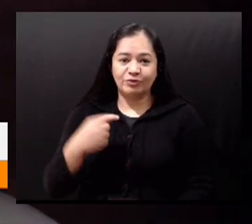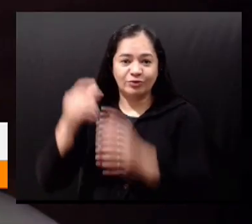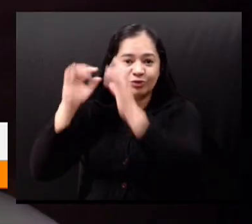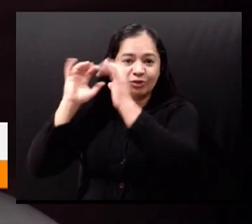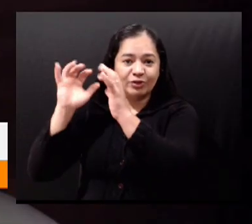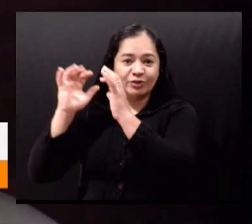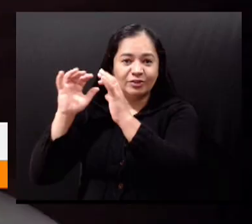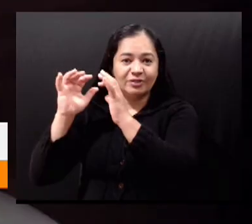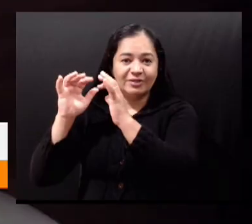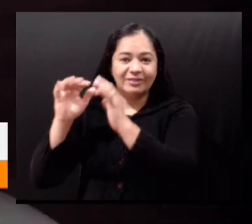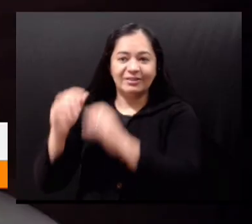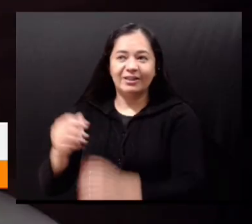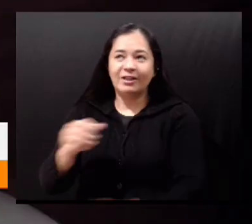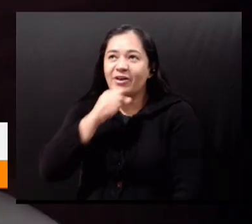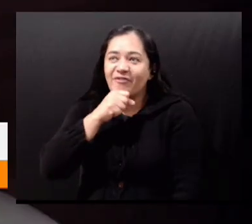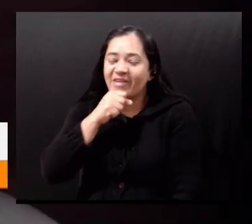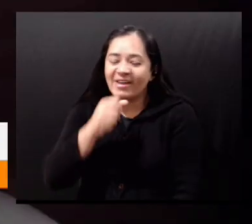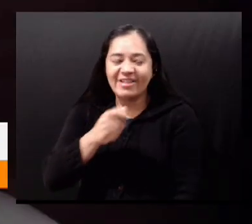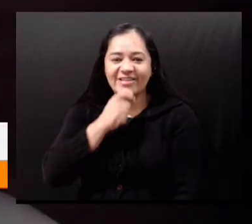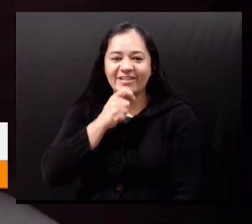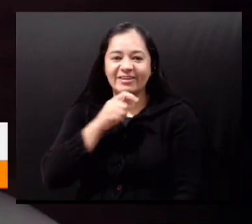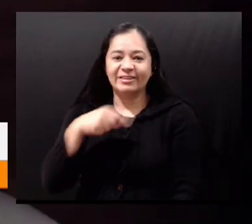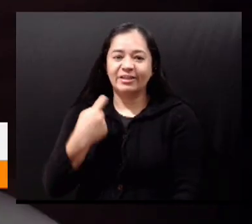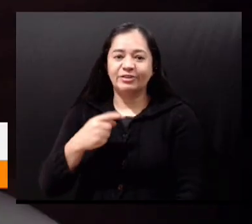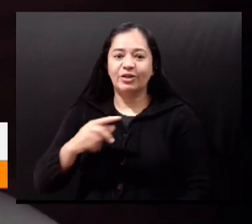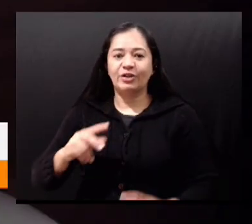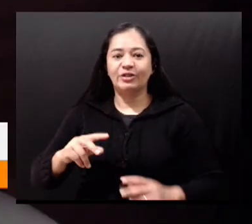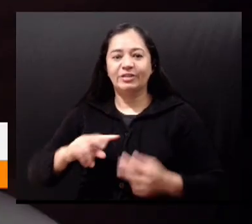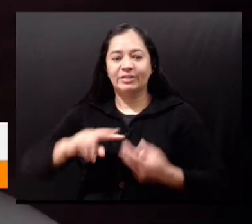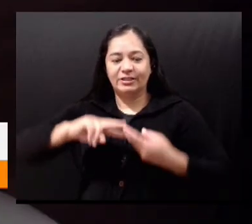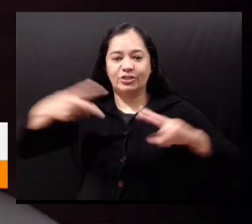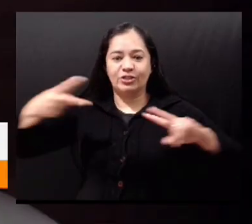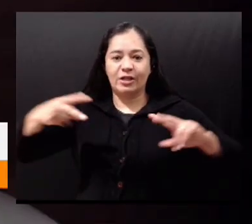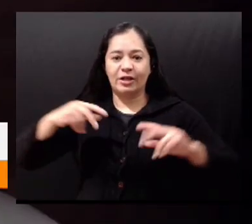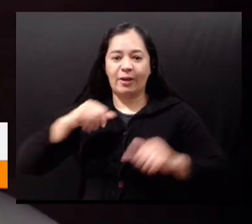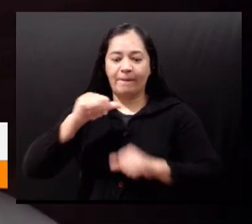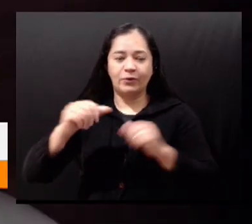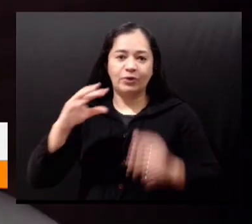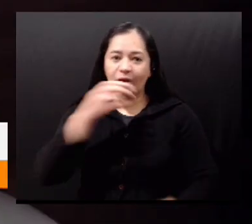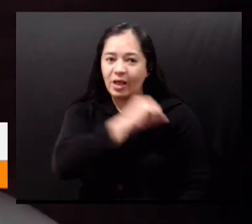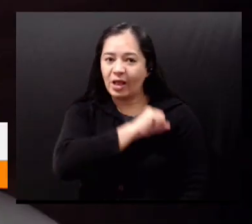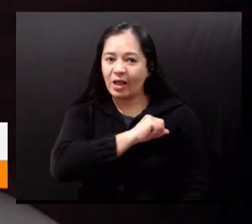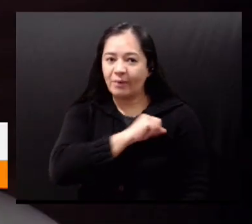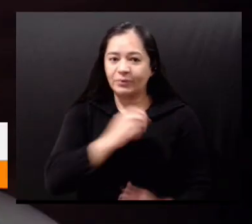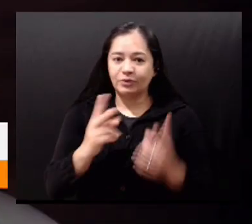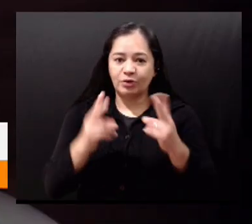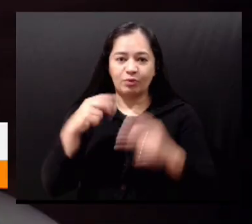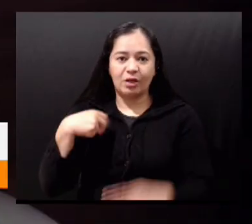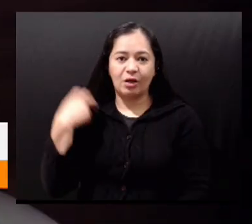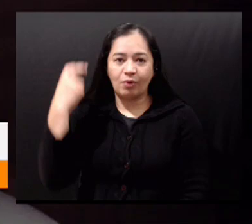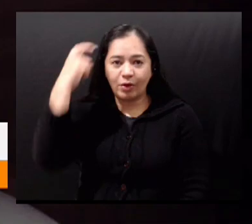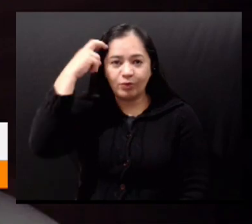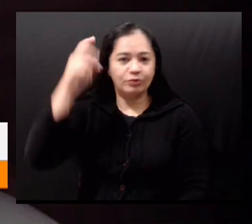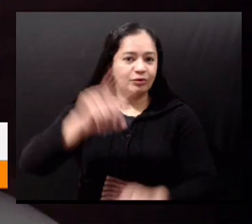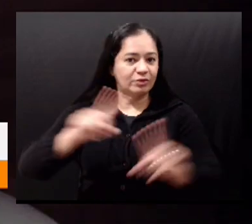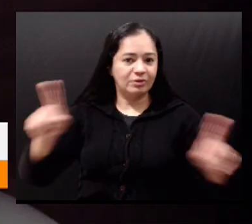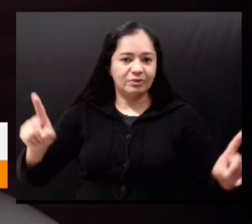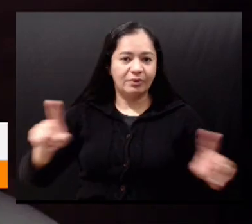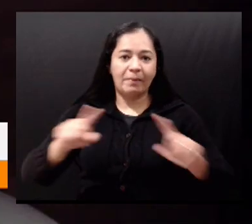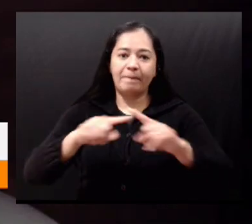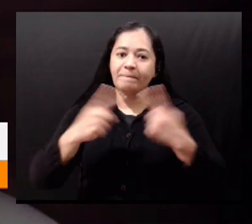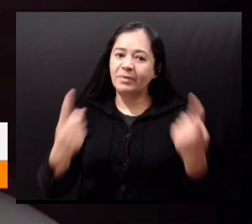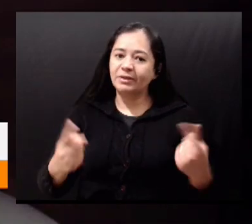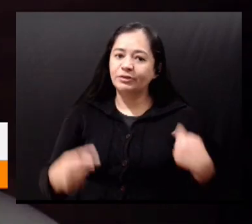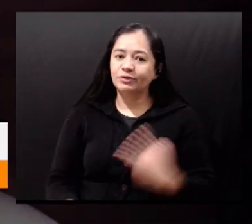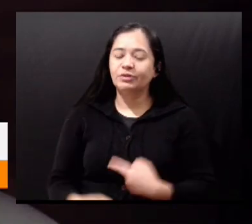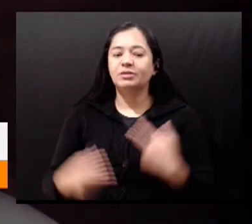é. Né? A nossa genética não mudou tão rápido quanto a nossa cultura e a nossa sociedade. Porém, a gente tem que